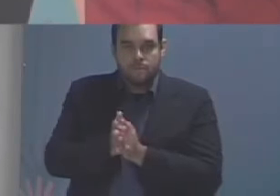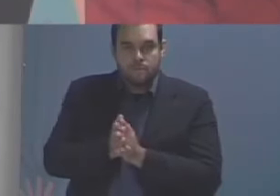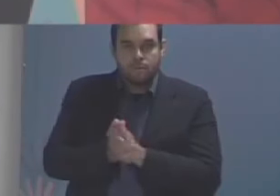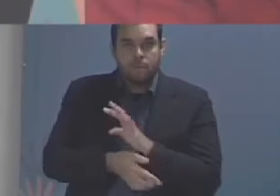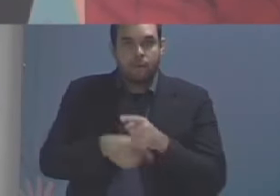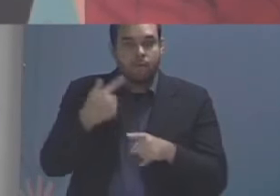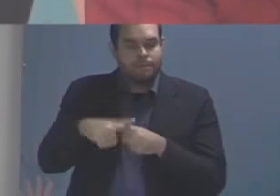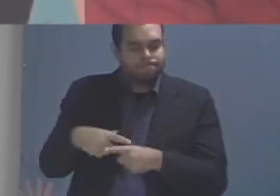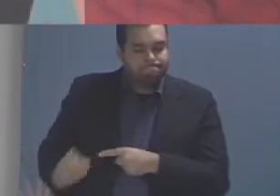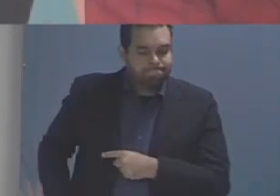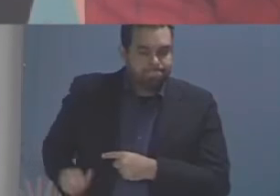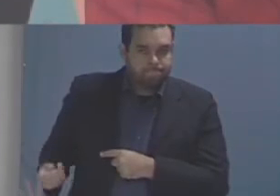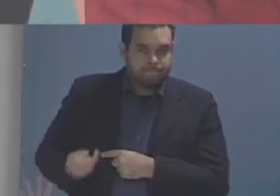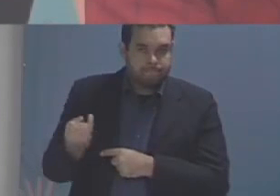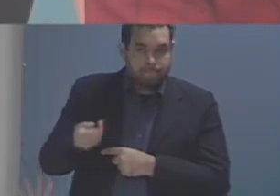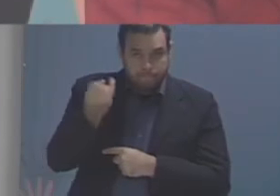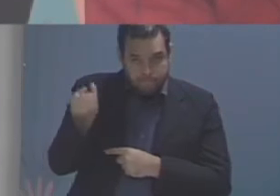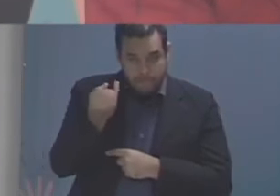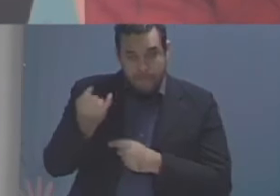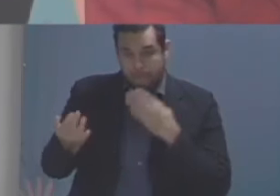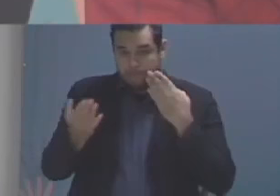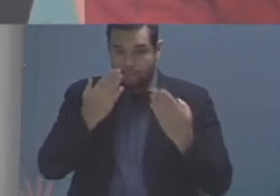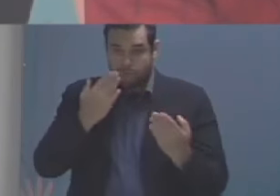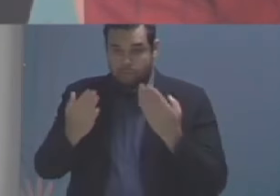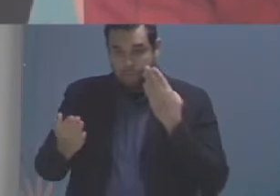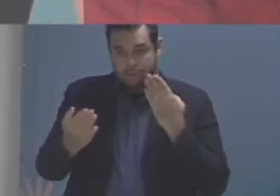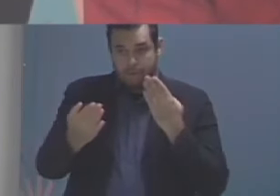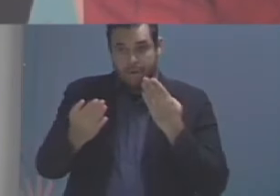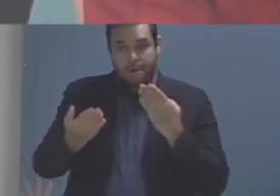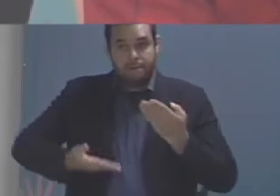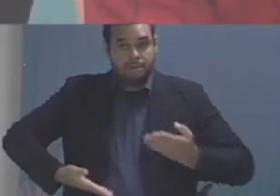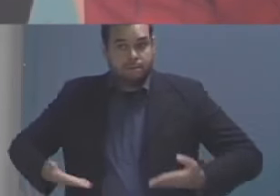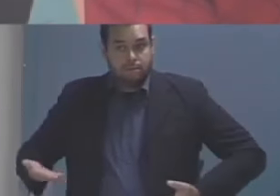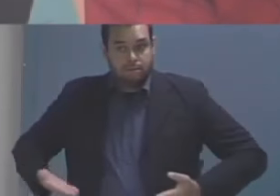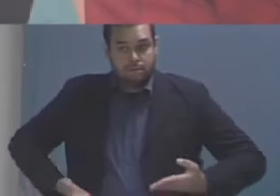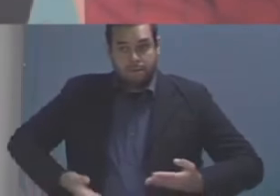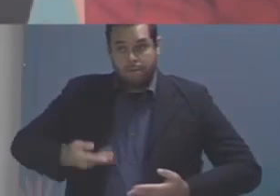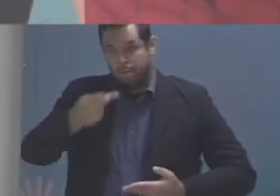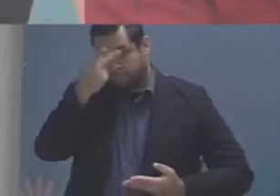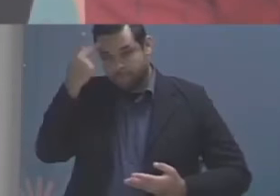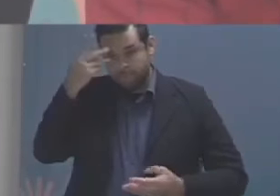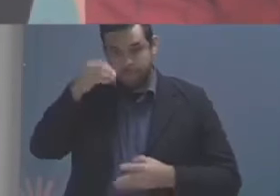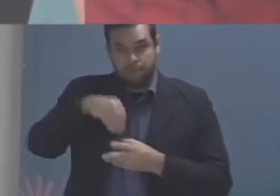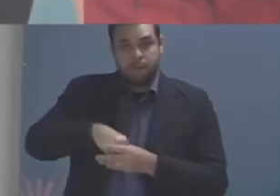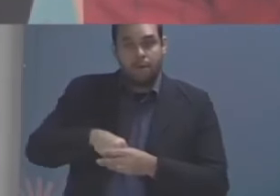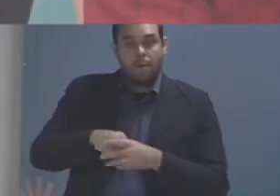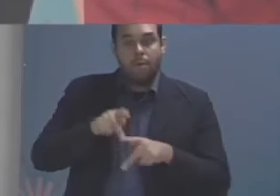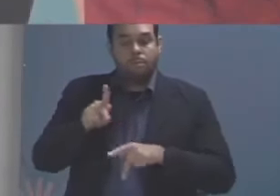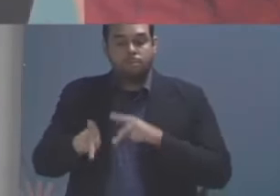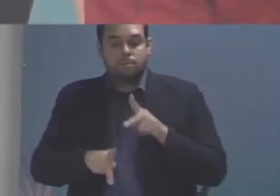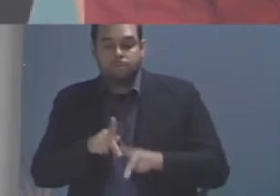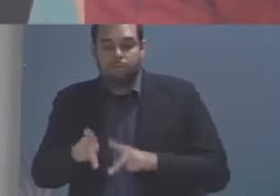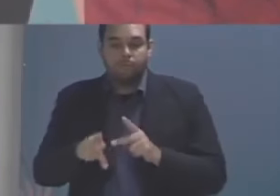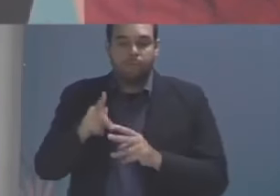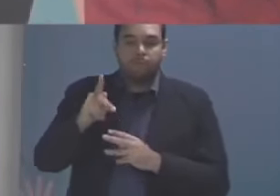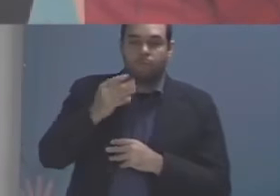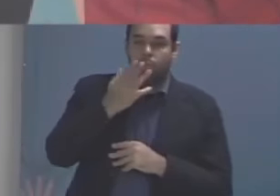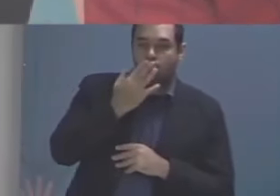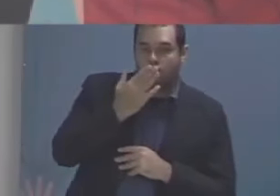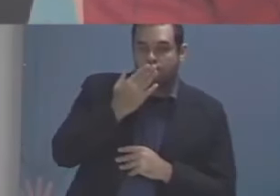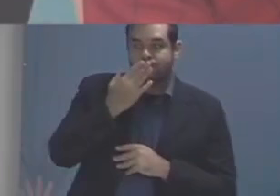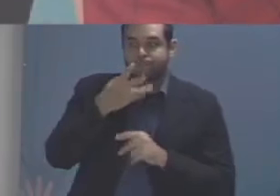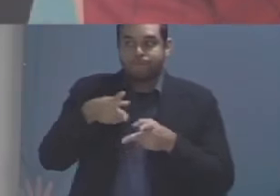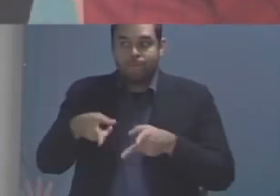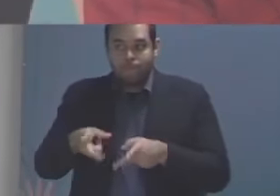é fundamental que os psicólogos e psicólogas, ao atenderem pessoas do povo negro, da população negra,